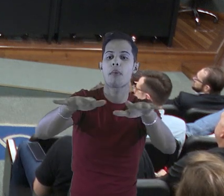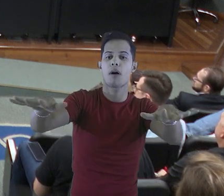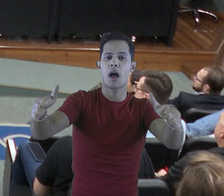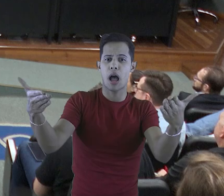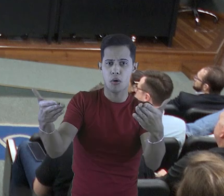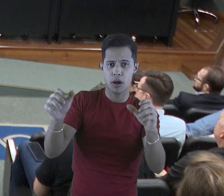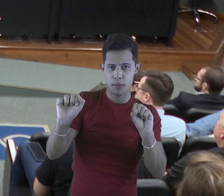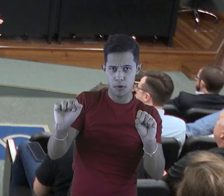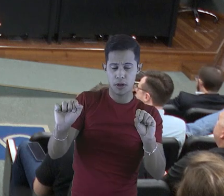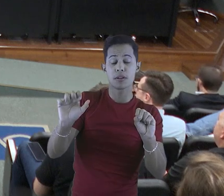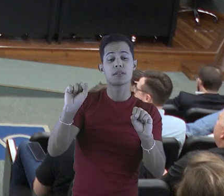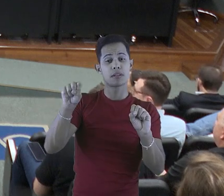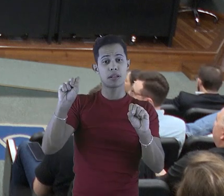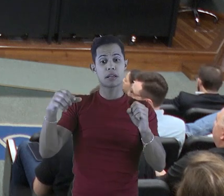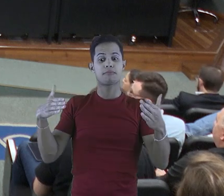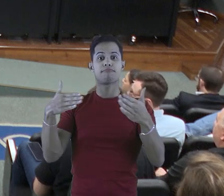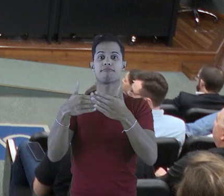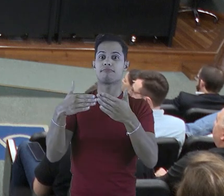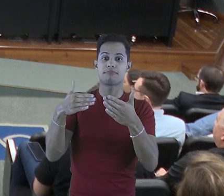impedir. Como é o nome de vocês?